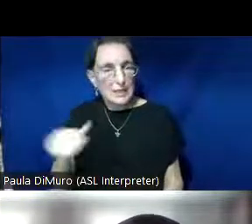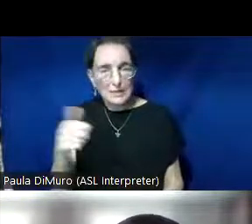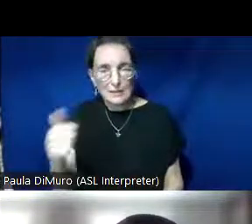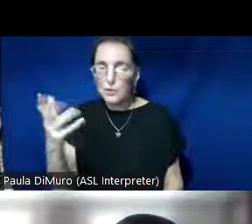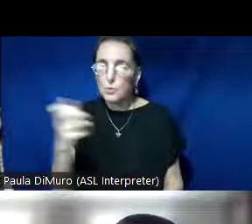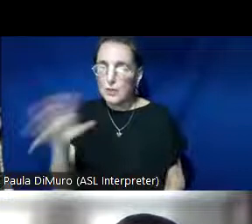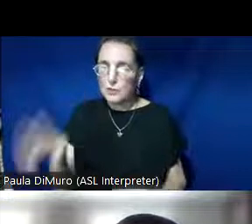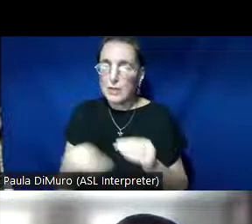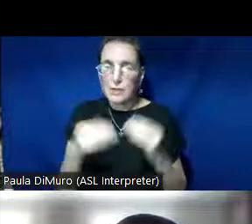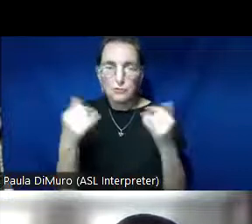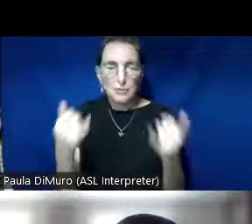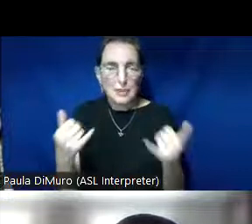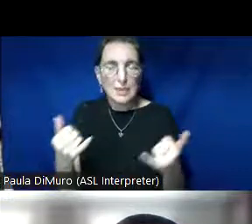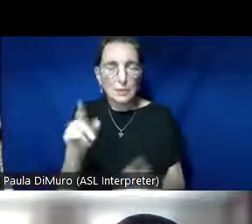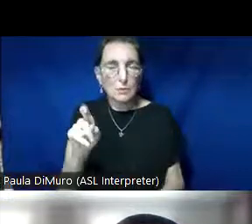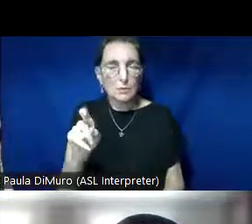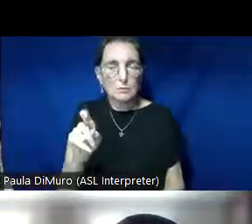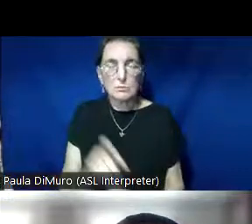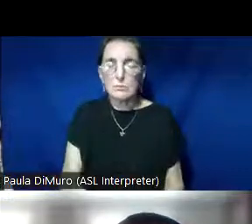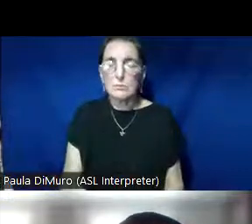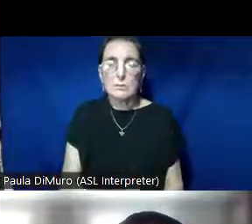Carlin, você tem alguma coisa que você quer adicionar?